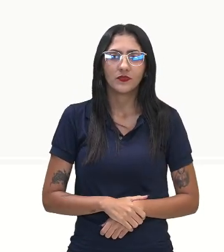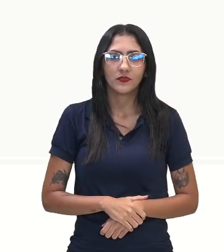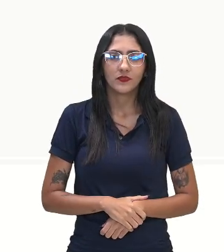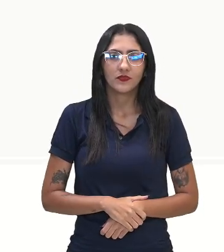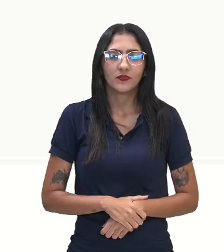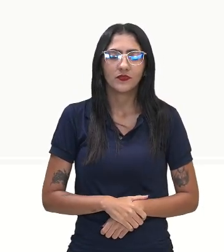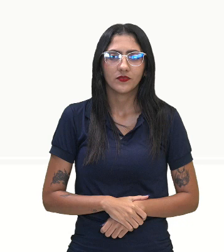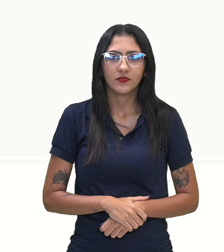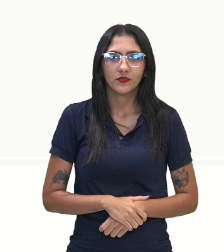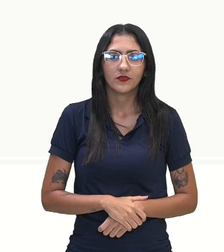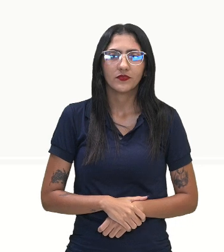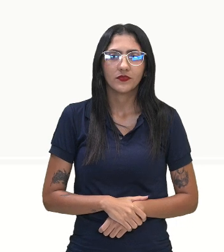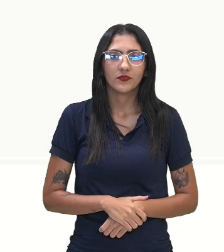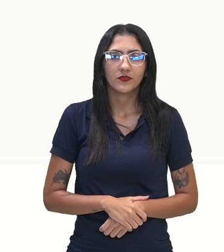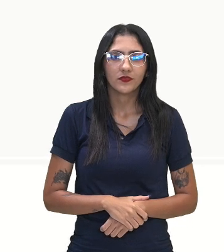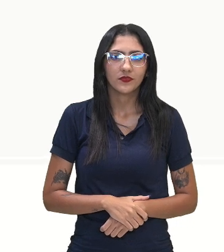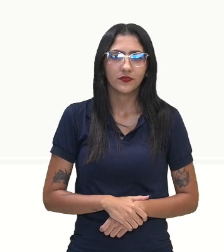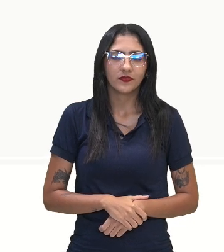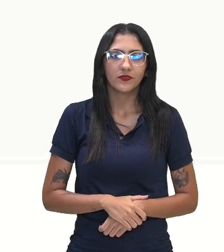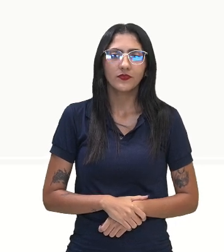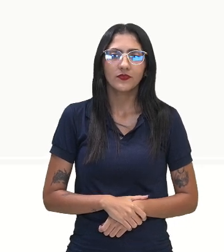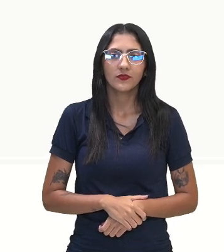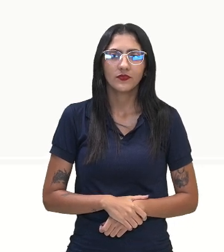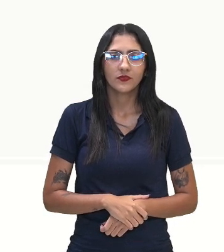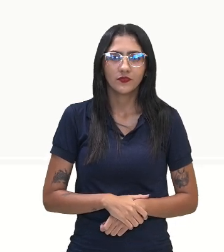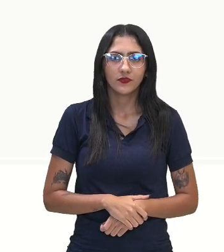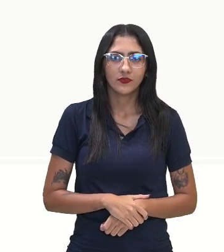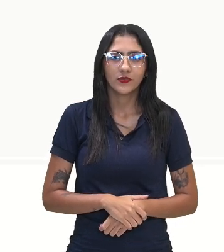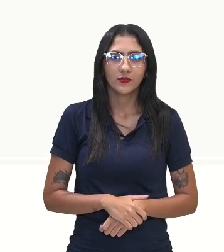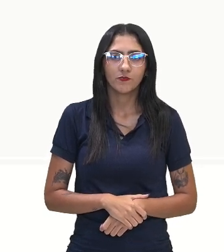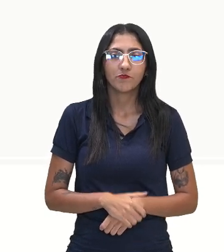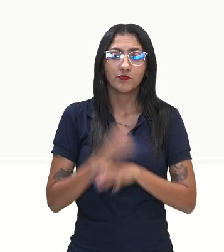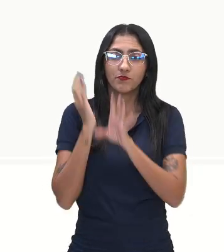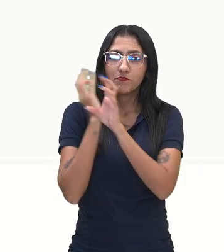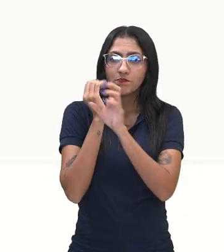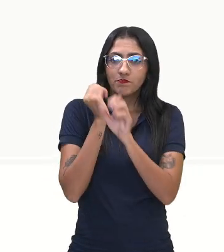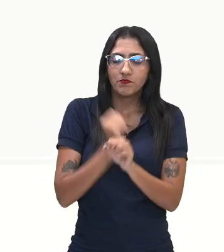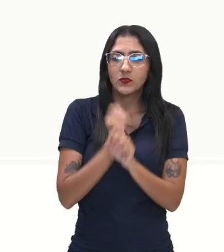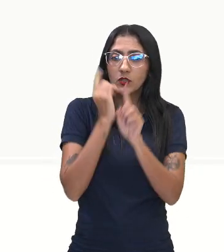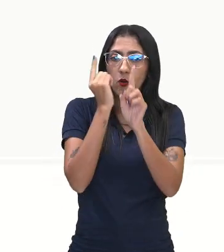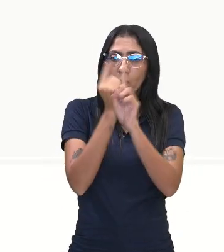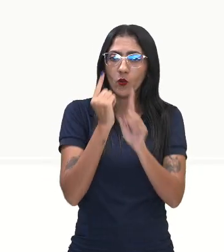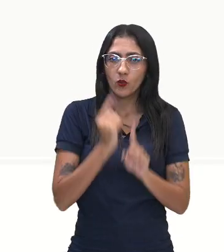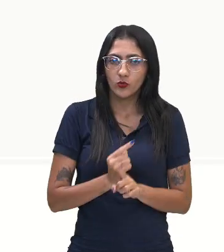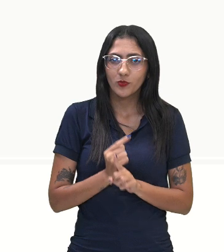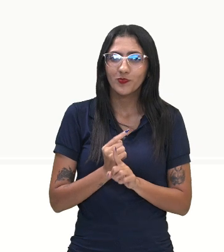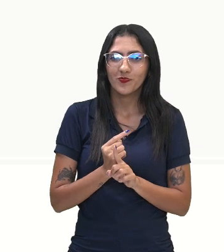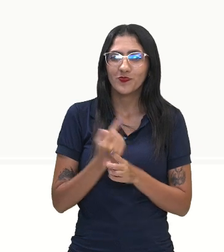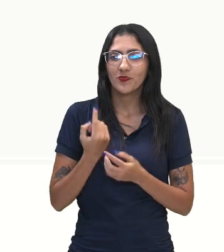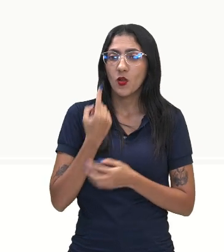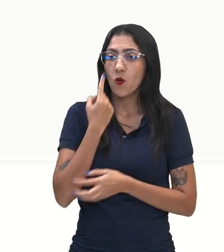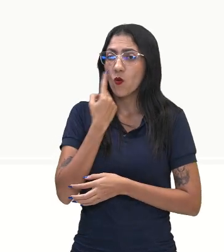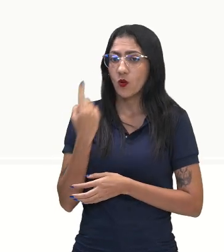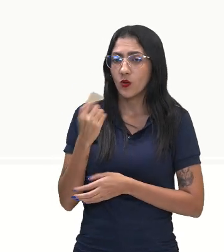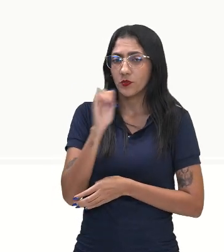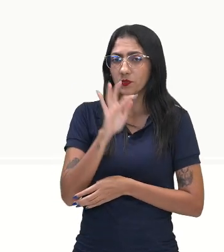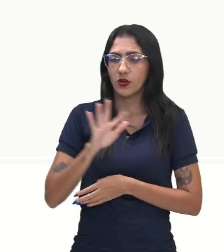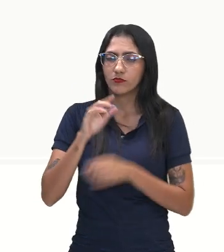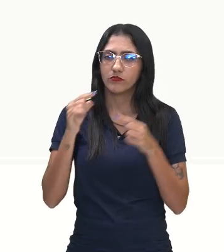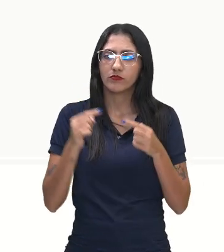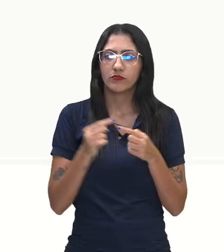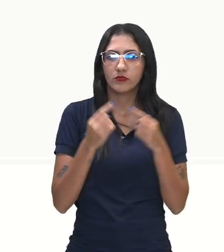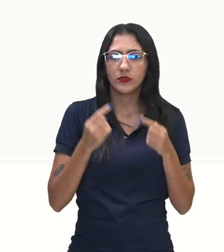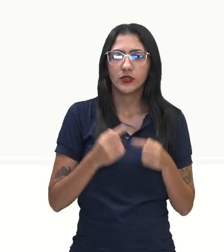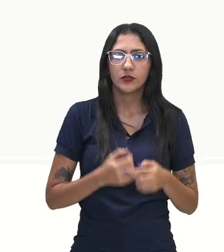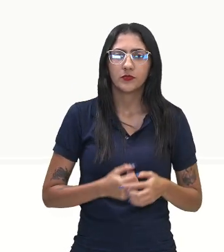8 mais 5, 13, mais 4, 17. Logo, o perímetro aqui é igual a